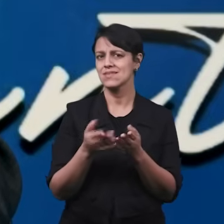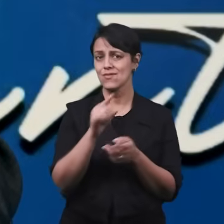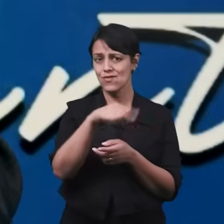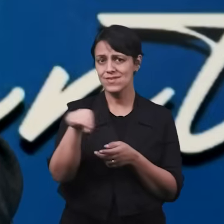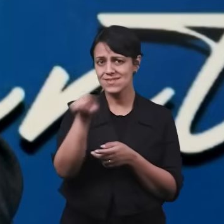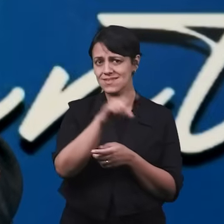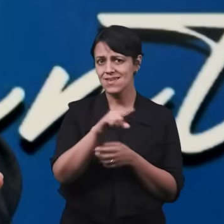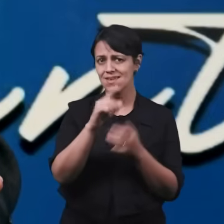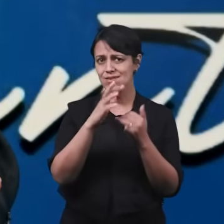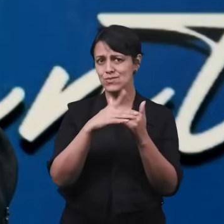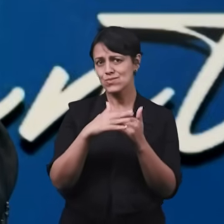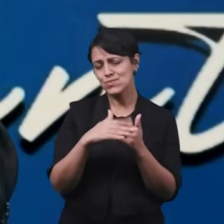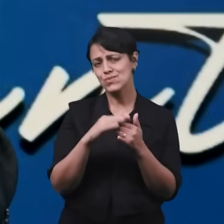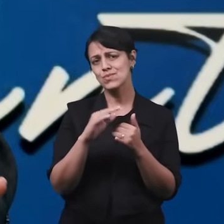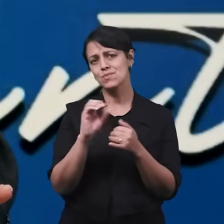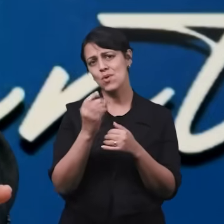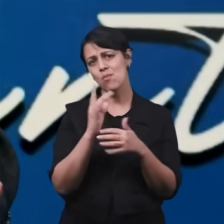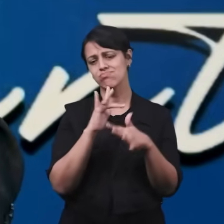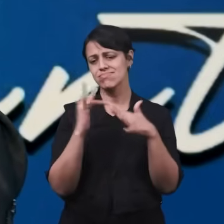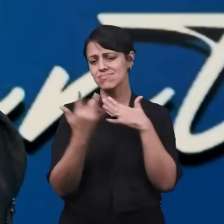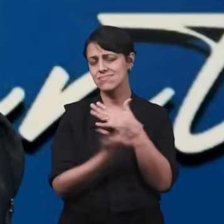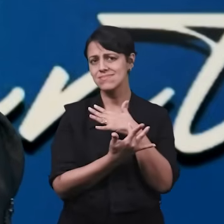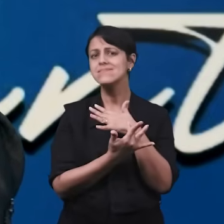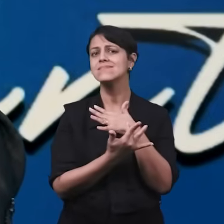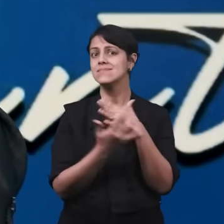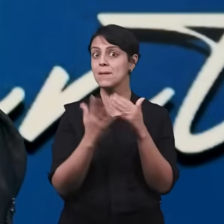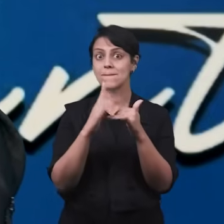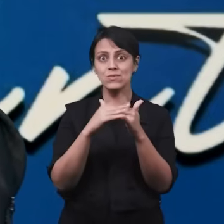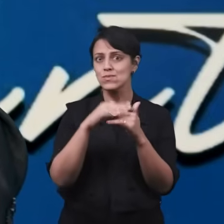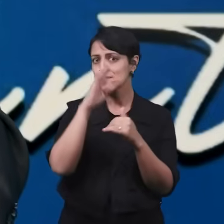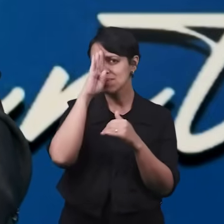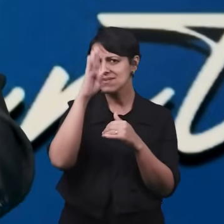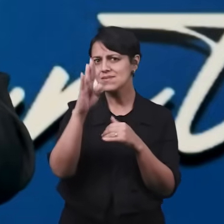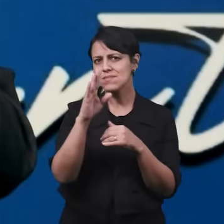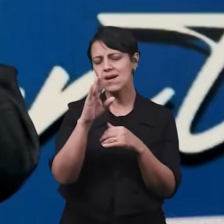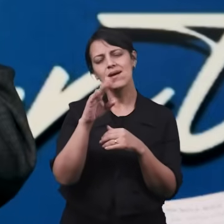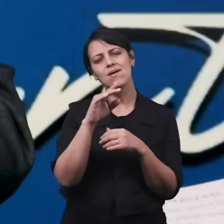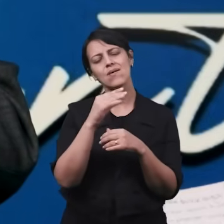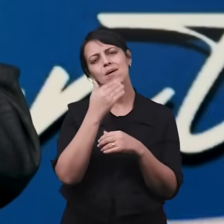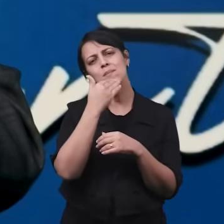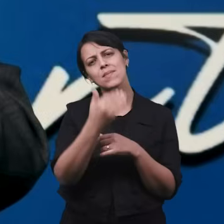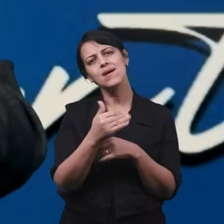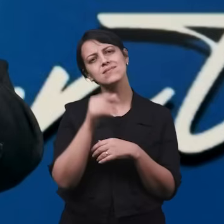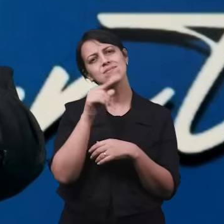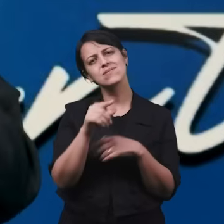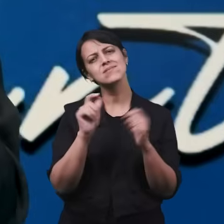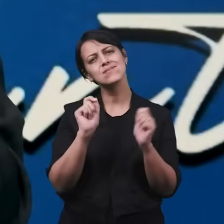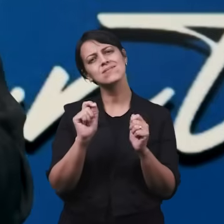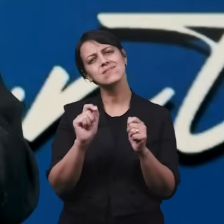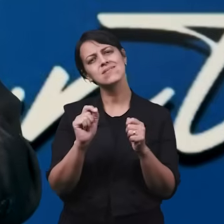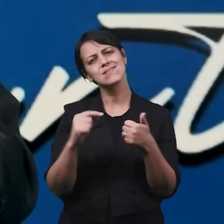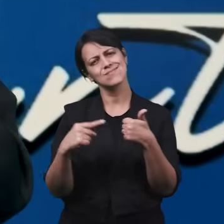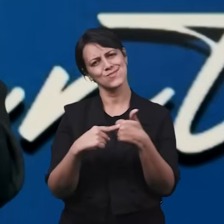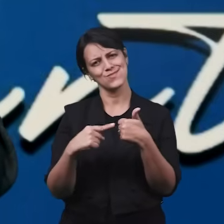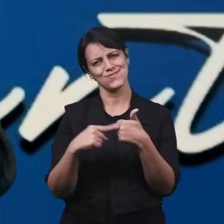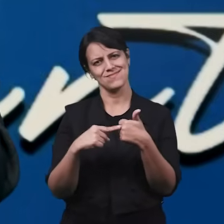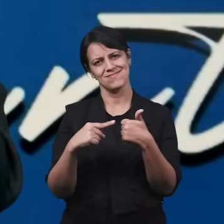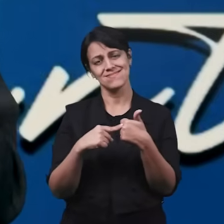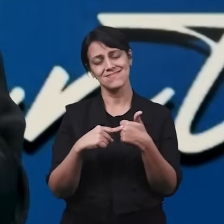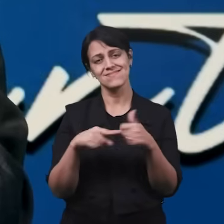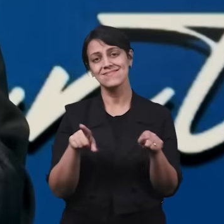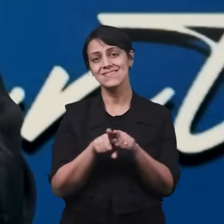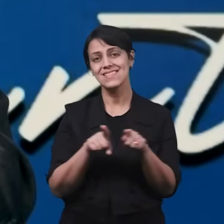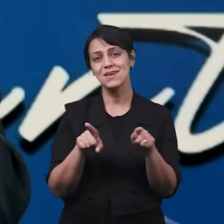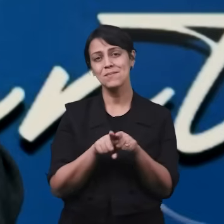pelas nossas mídias sociais e principalmente pelo YouTube, que você possa fazer ali a sua manifestação, curtir,